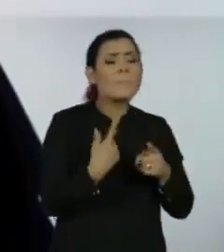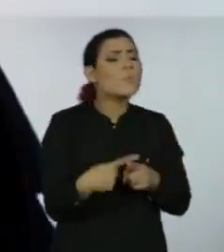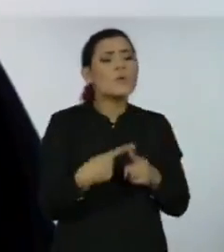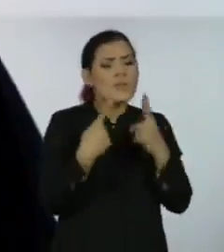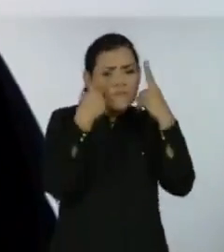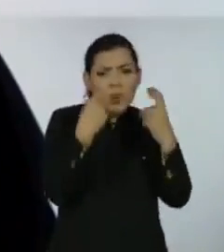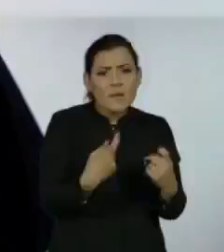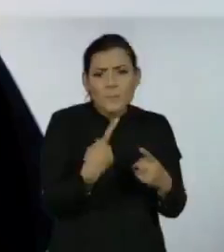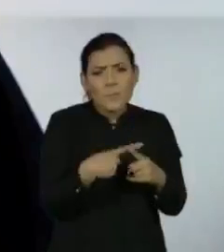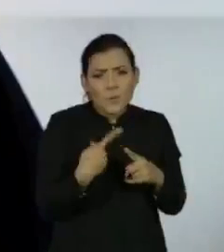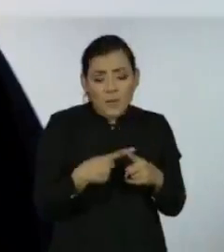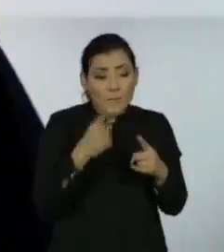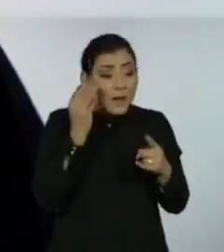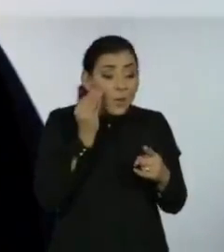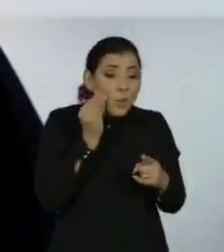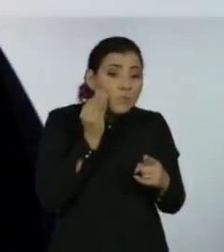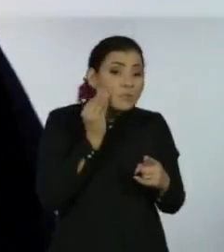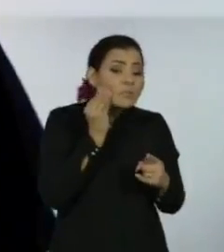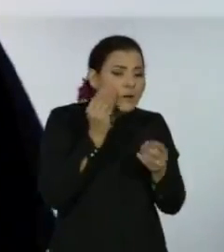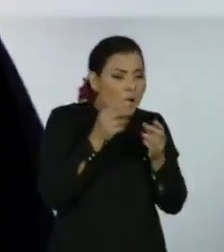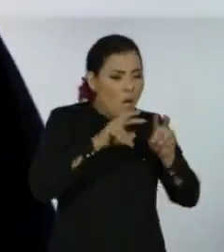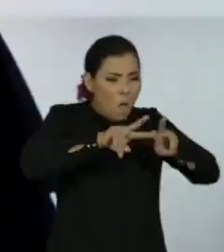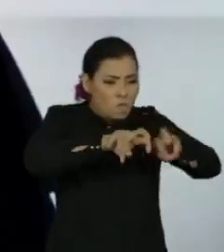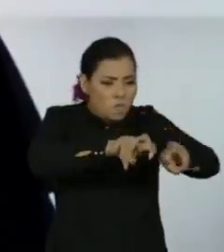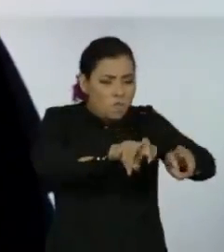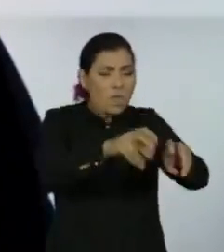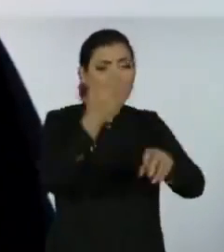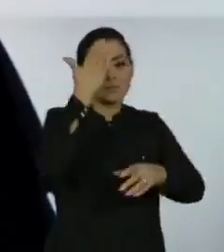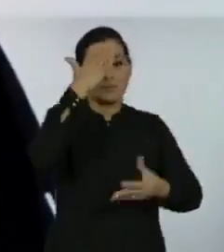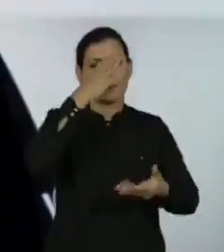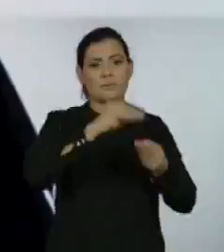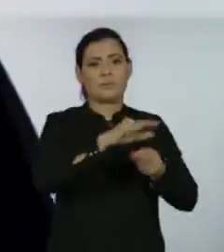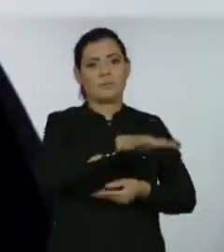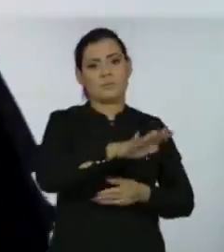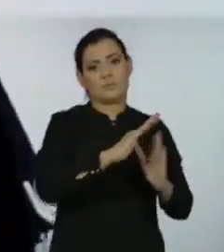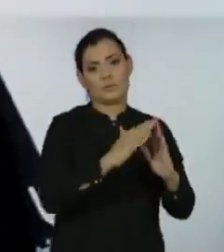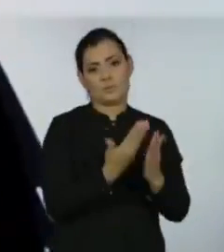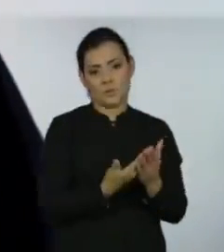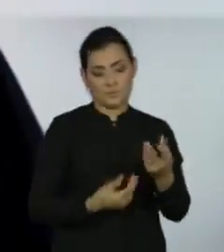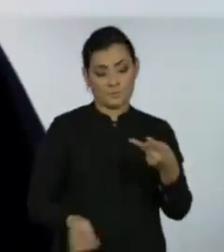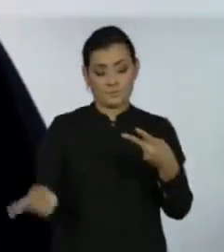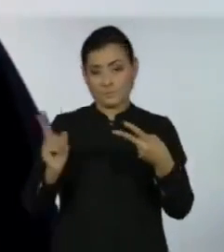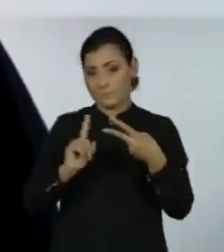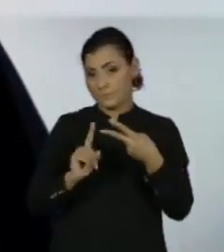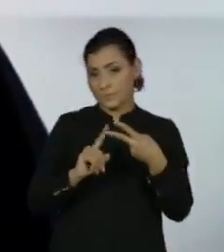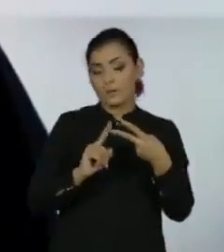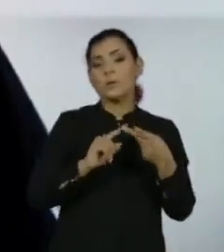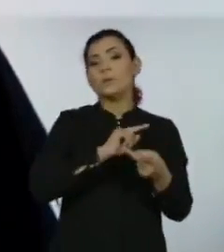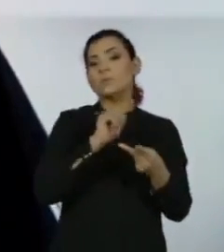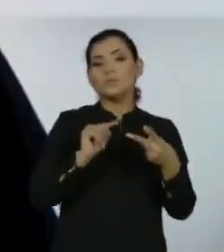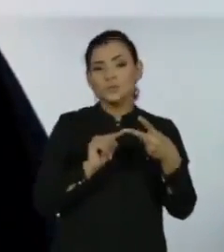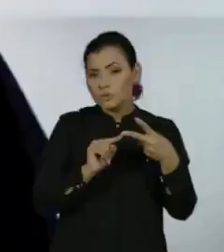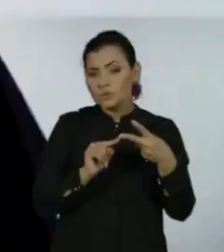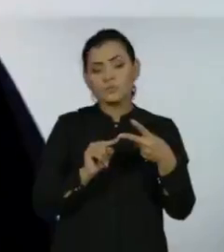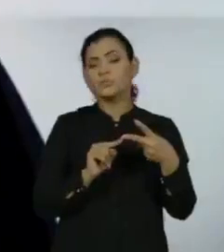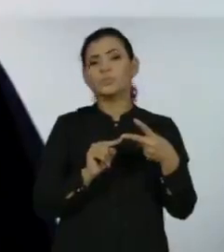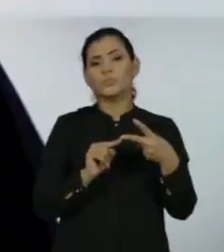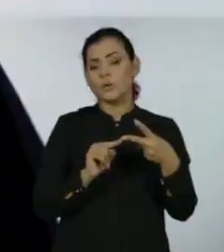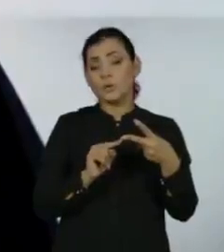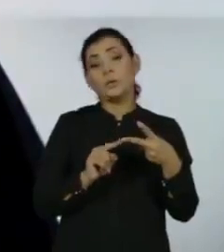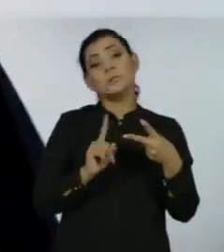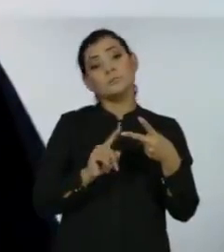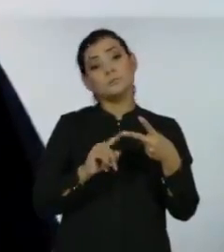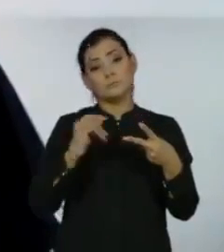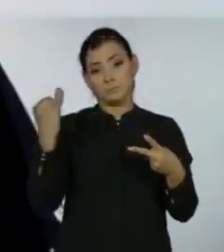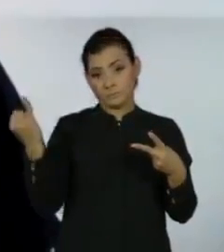causas, para que se possa compreender esse fenômeno naquela realidade escolar. Um segundo eixo desse projeto de lei vai